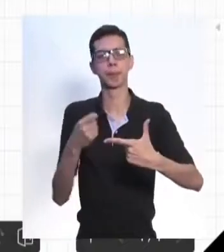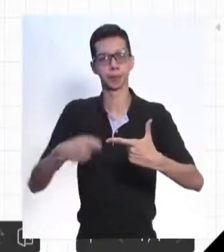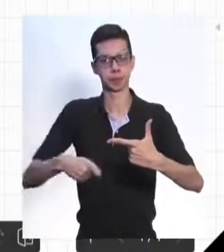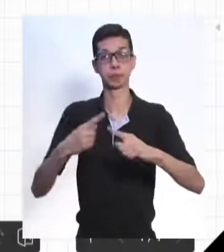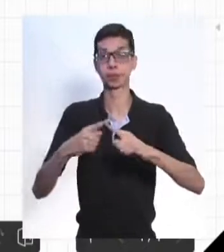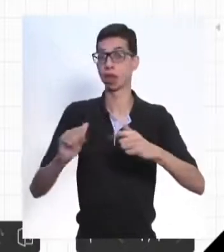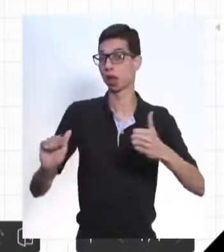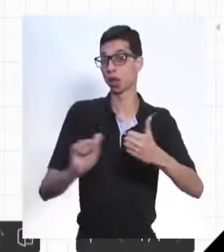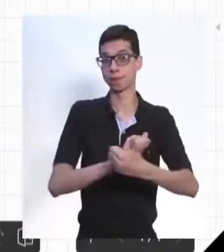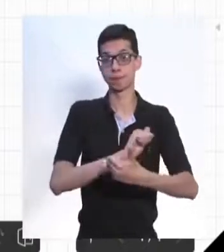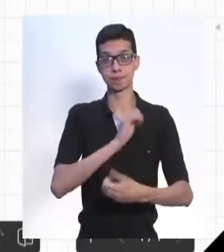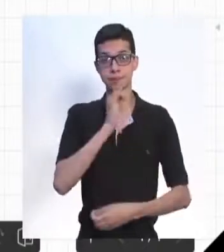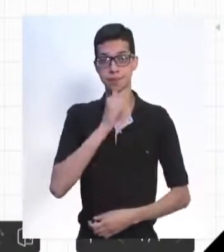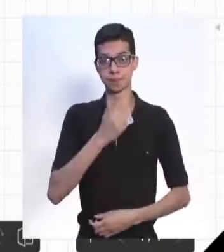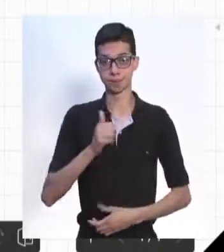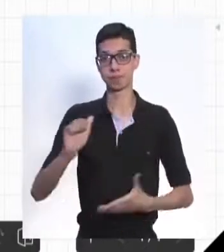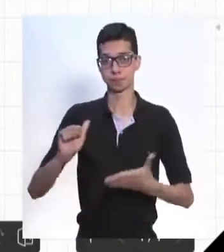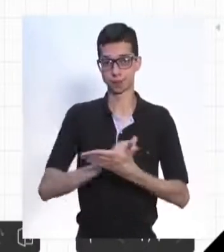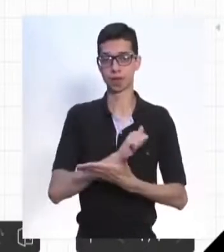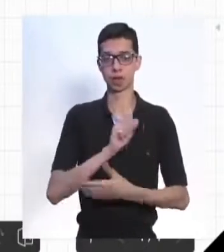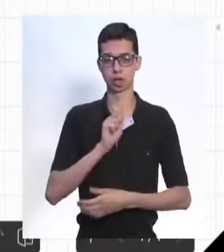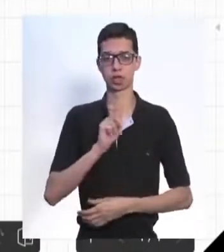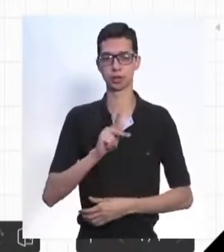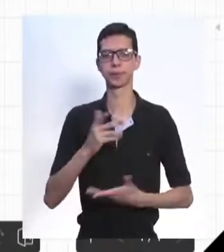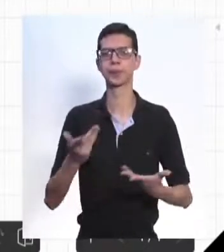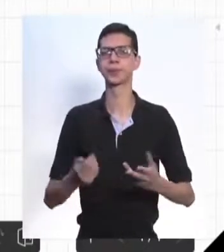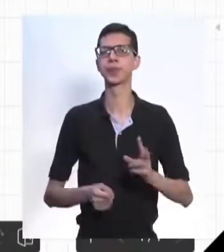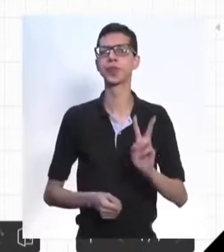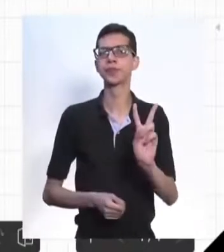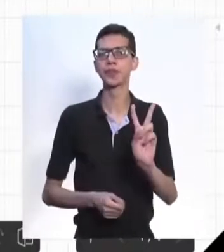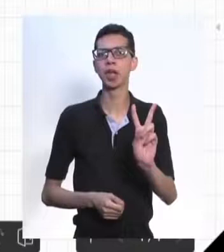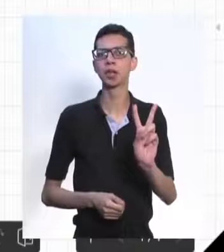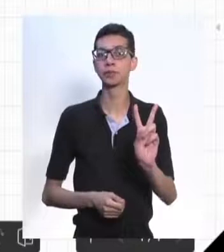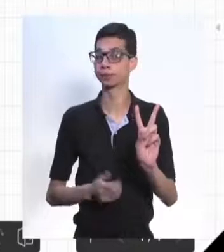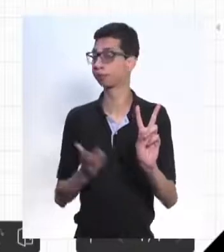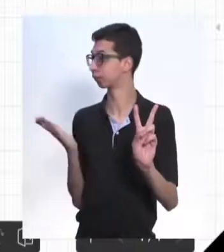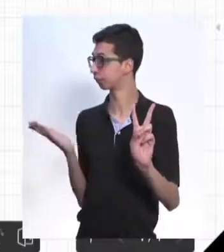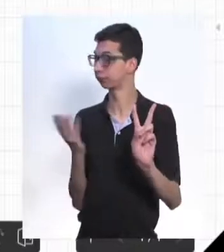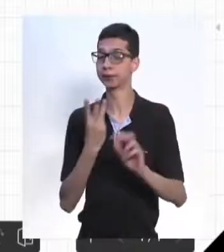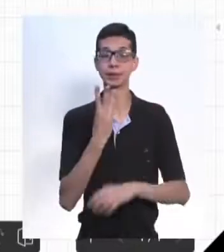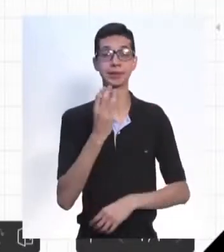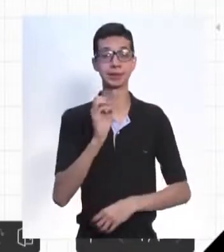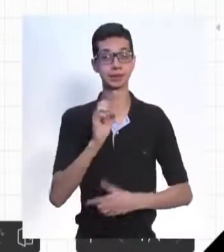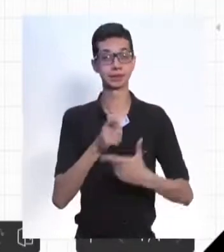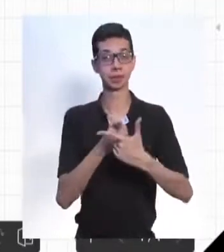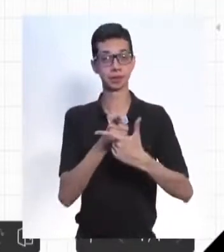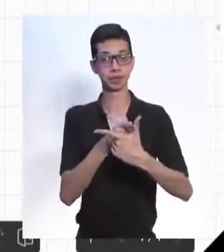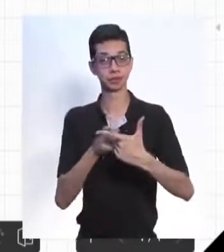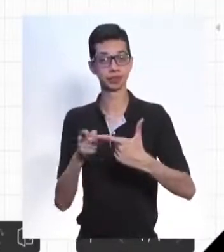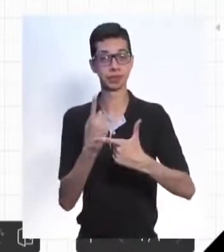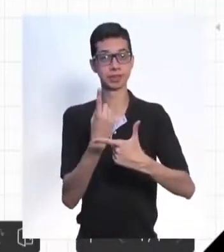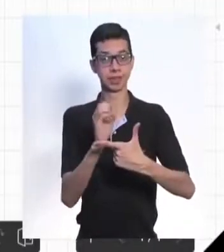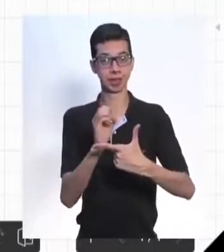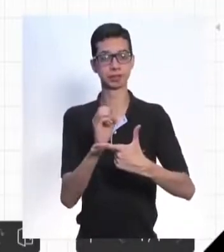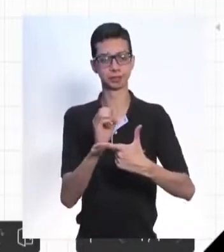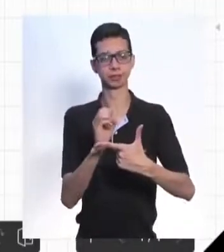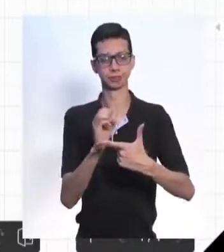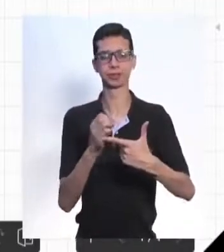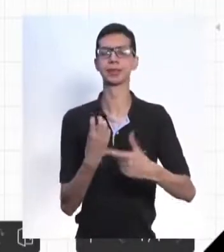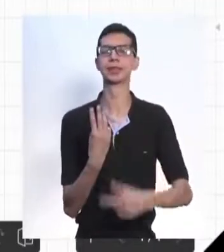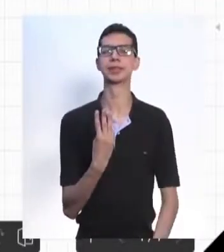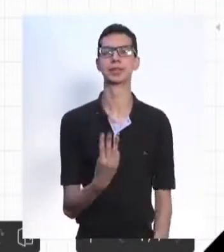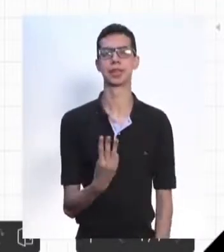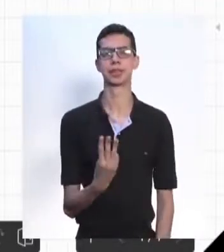10. Aqui, quando eu divido, me sobra V. 30 dividido por 10, me sobra 3. E eu caio na